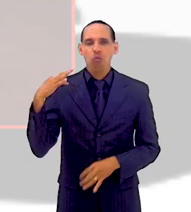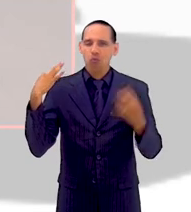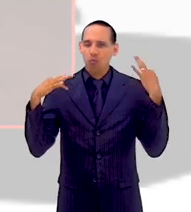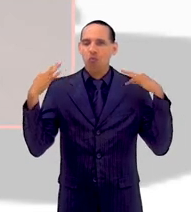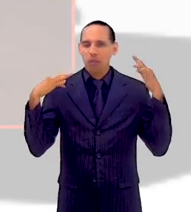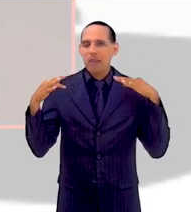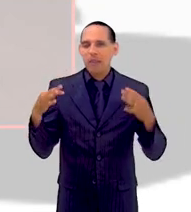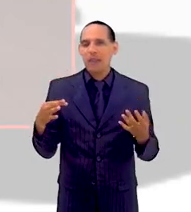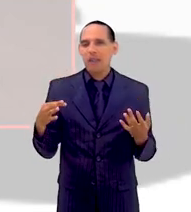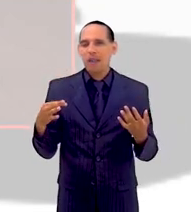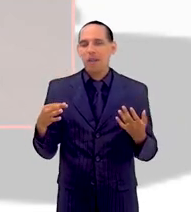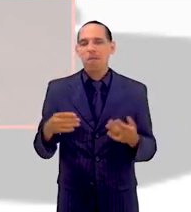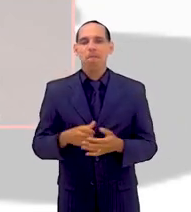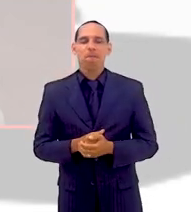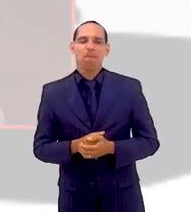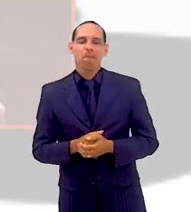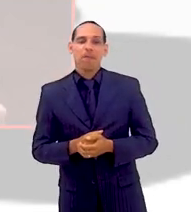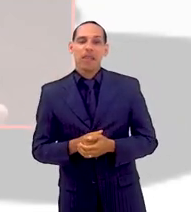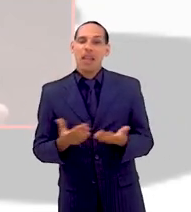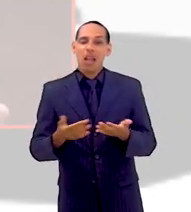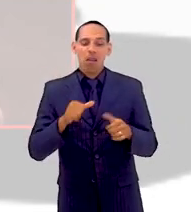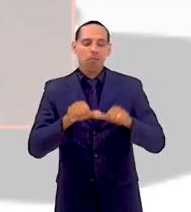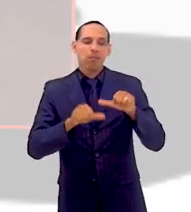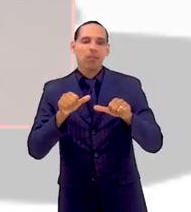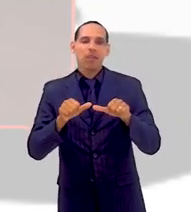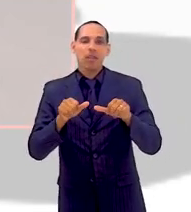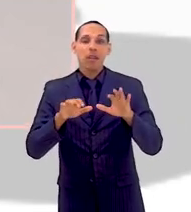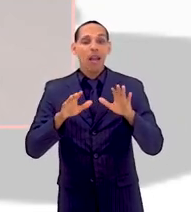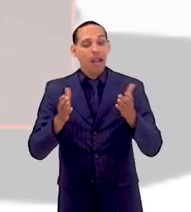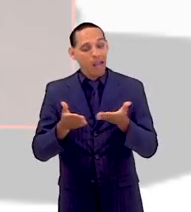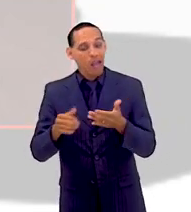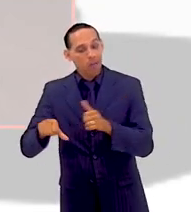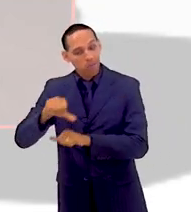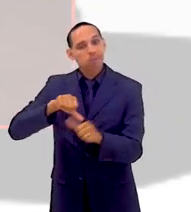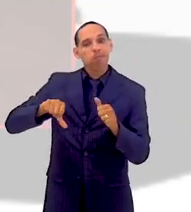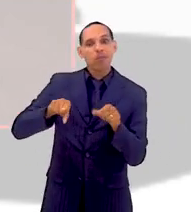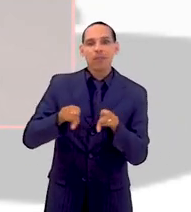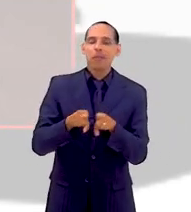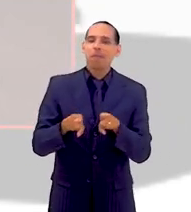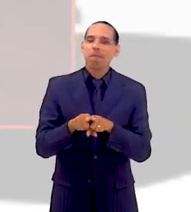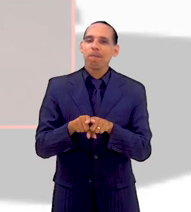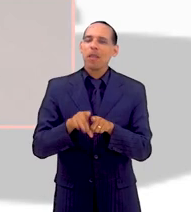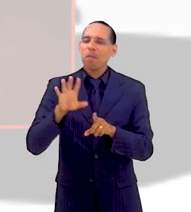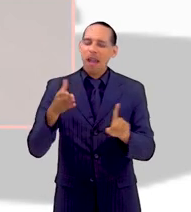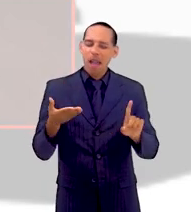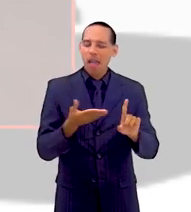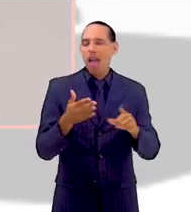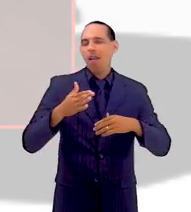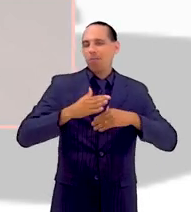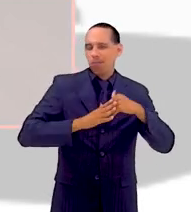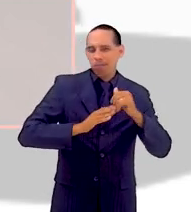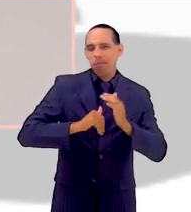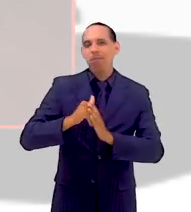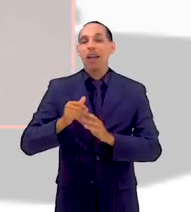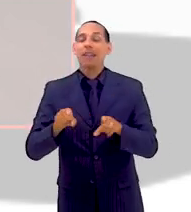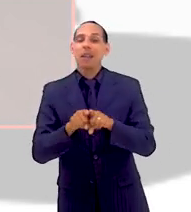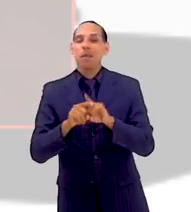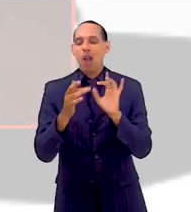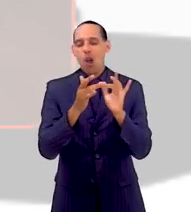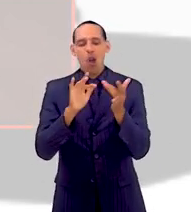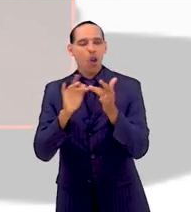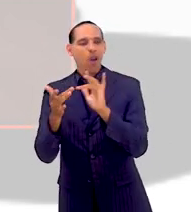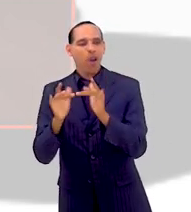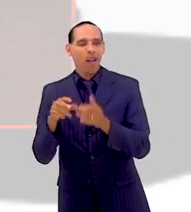prédio que eles compartilham com a cultura, agora inverteu um pouco. Mas eu tenho certeza que ela, com a habilidade dela, com o network que ela